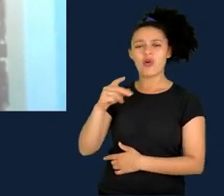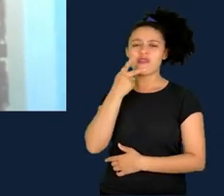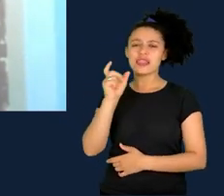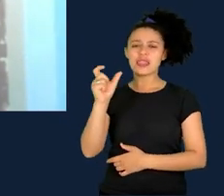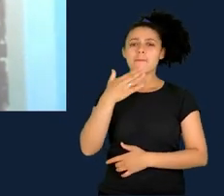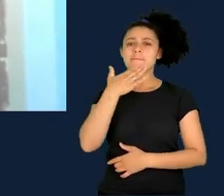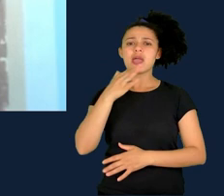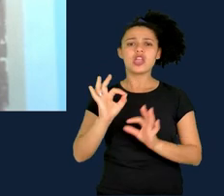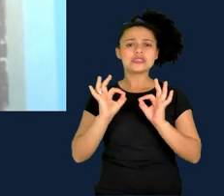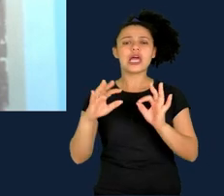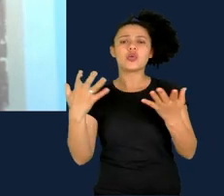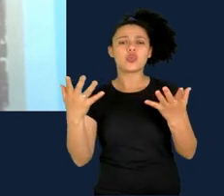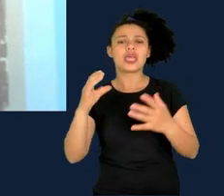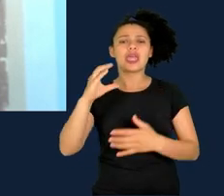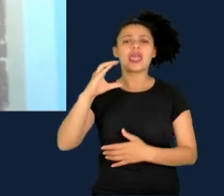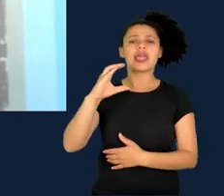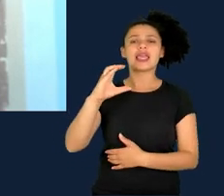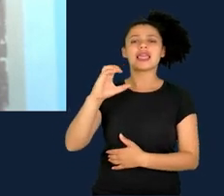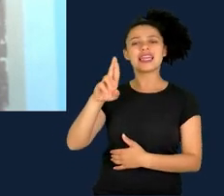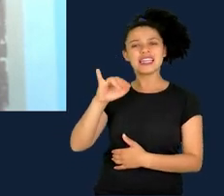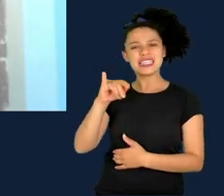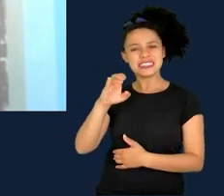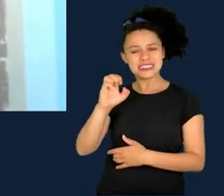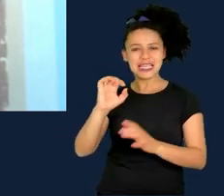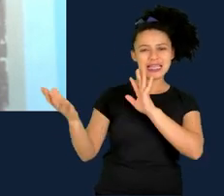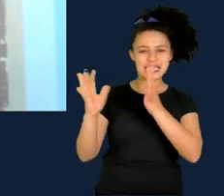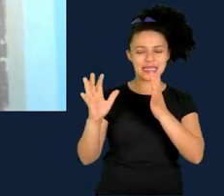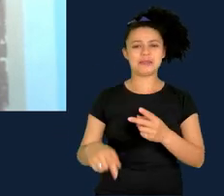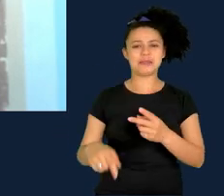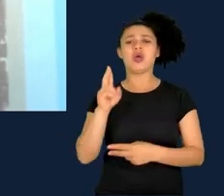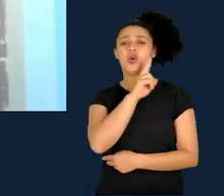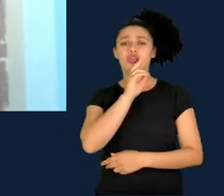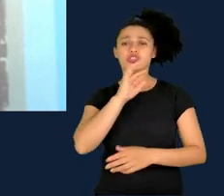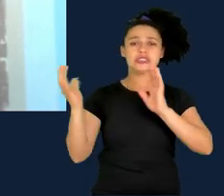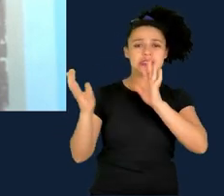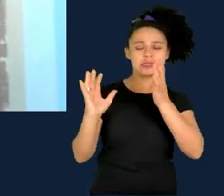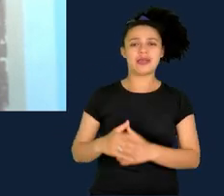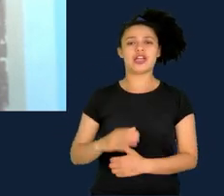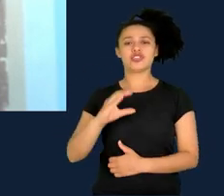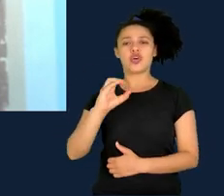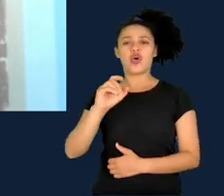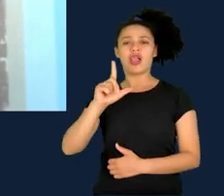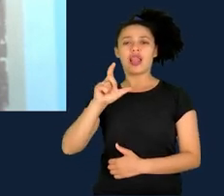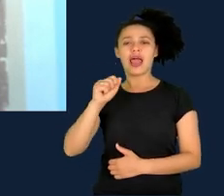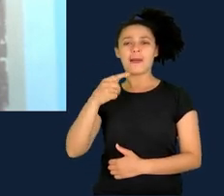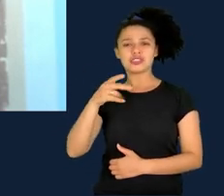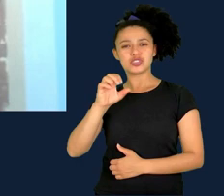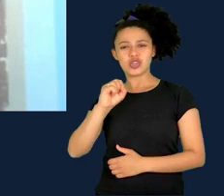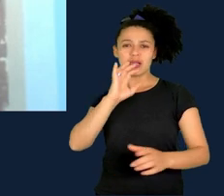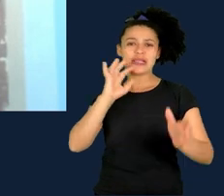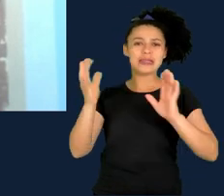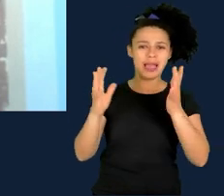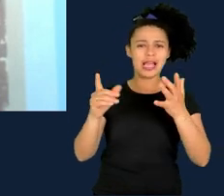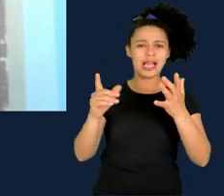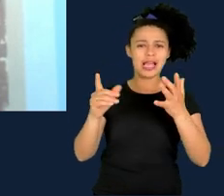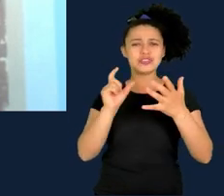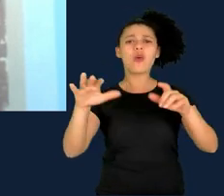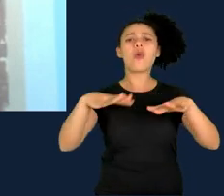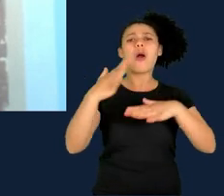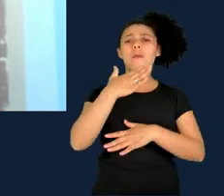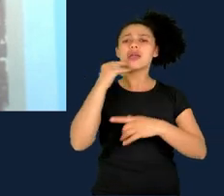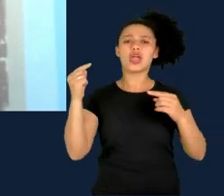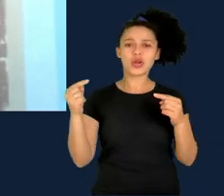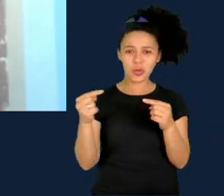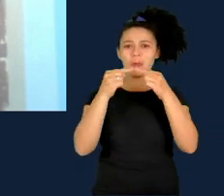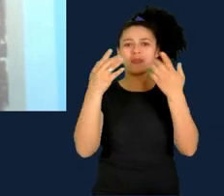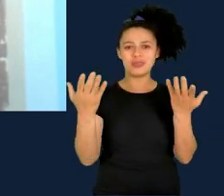É colapso climático? É emergência climática, é mudança climática. Eu posso ajudar um pouco falando que a mudança climática ou a